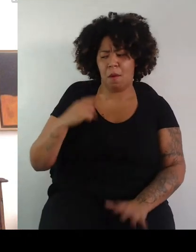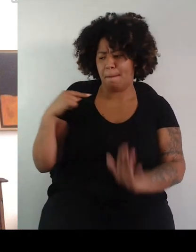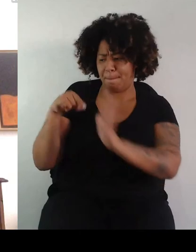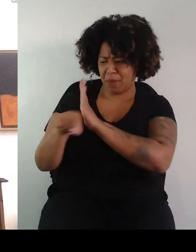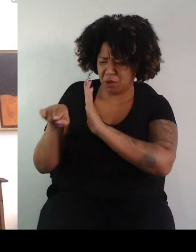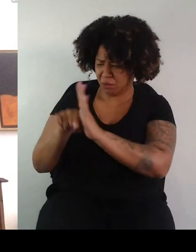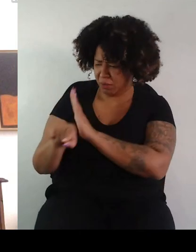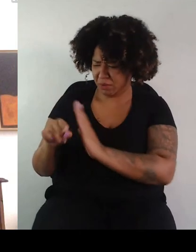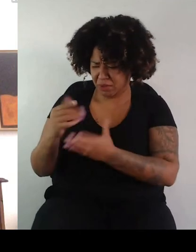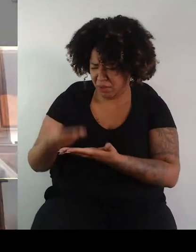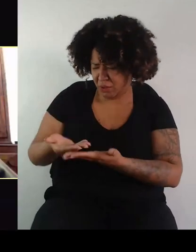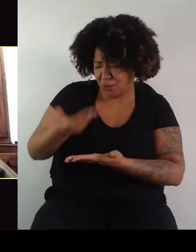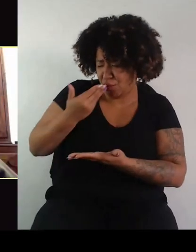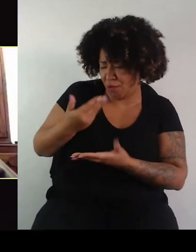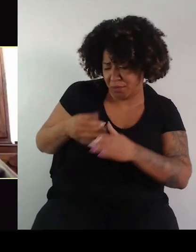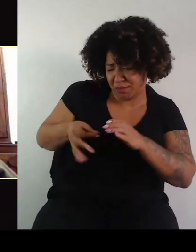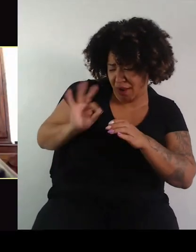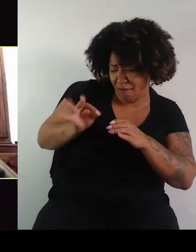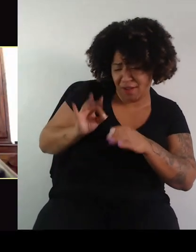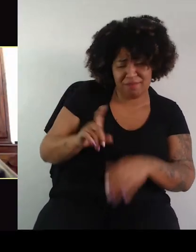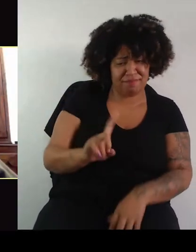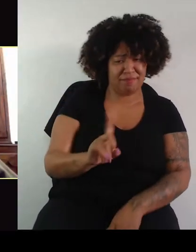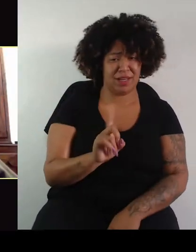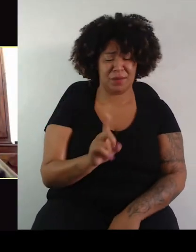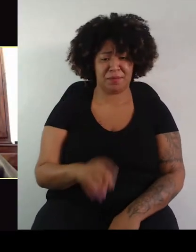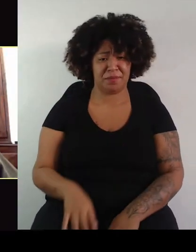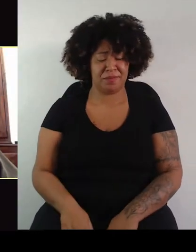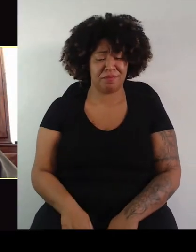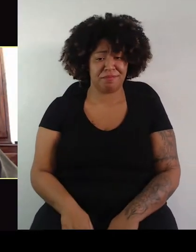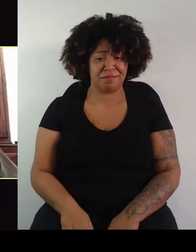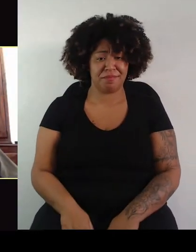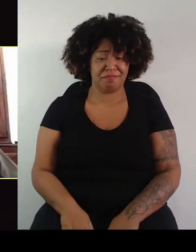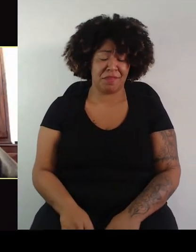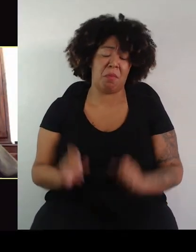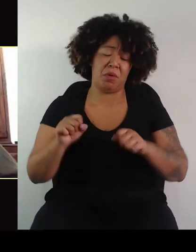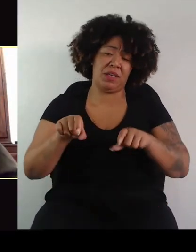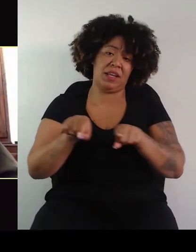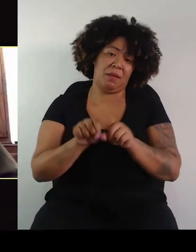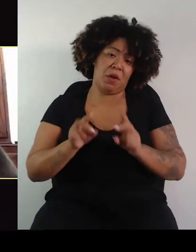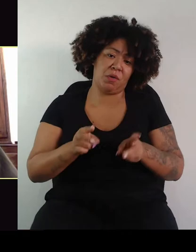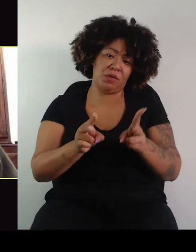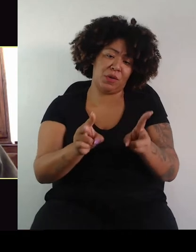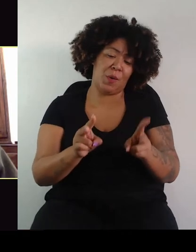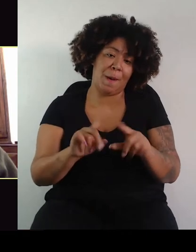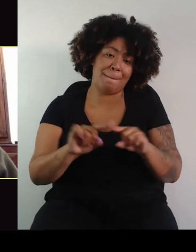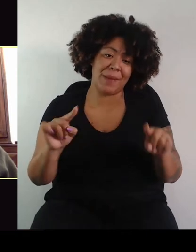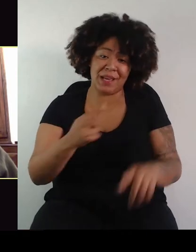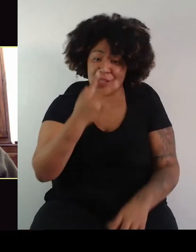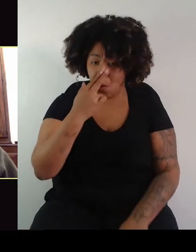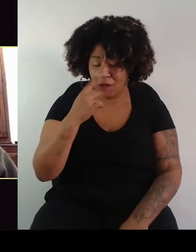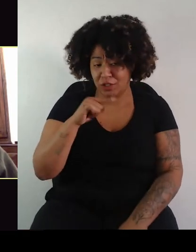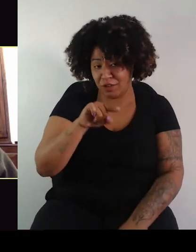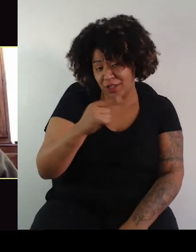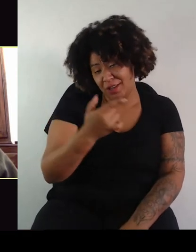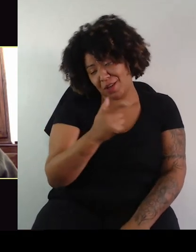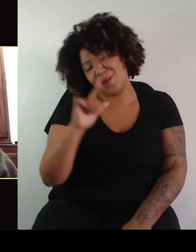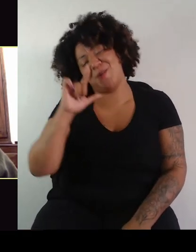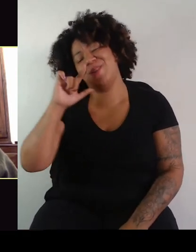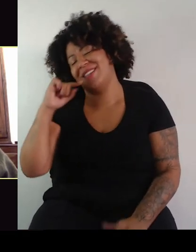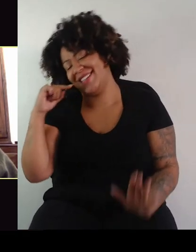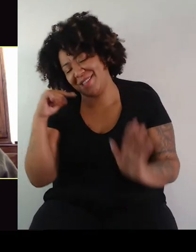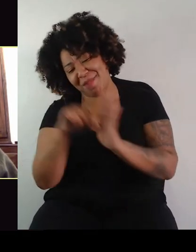come de manhã no café da manhã então eu poderia continuar Mas acho que talvez você tenha outras perguntas para